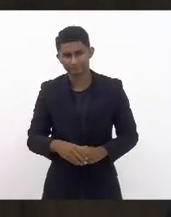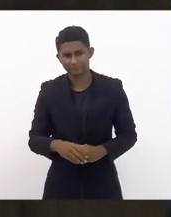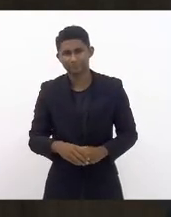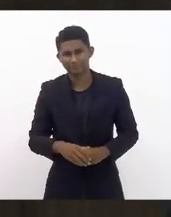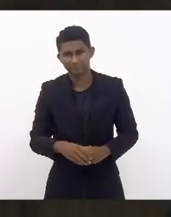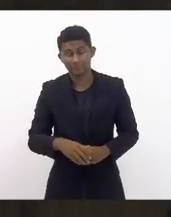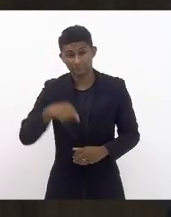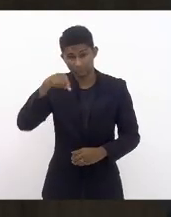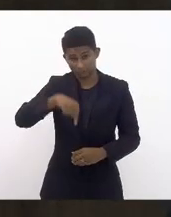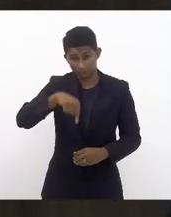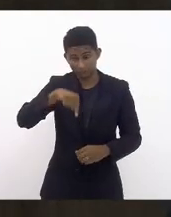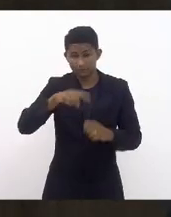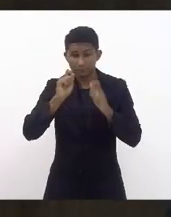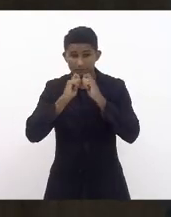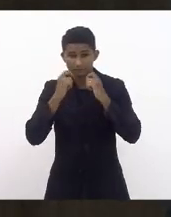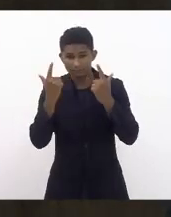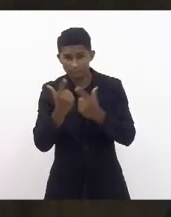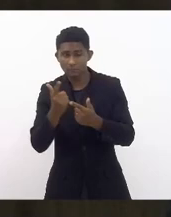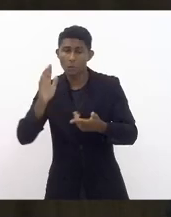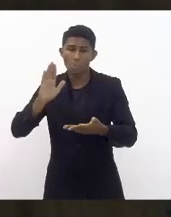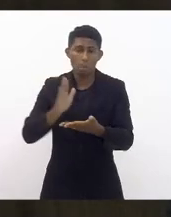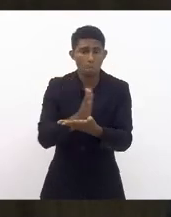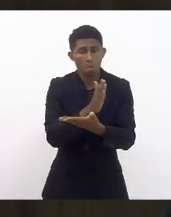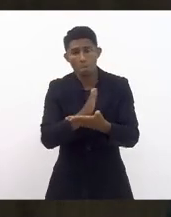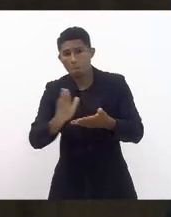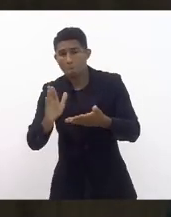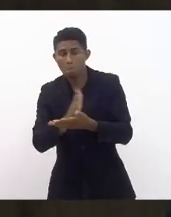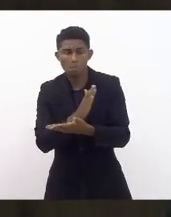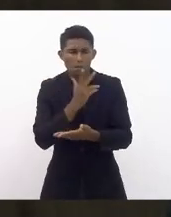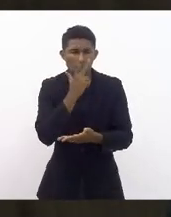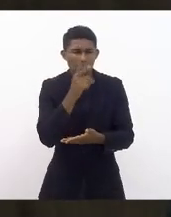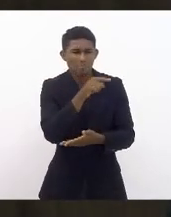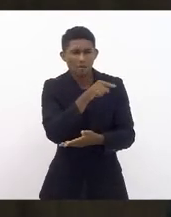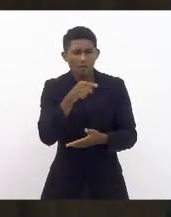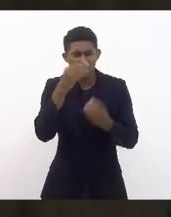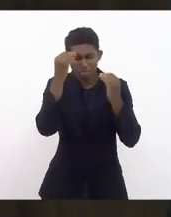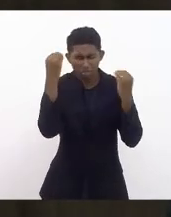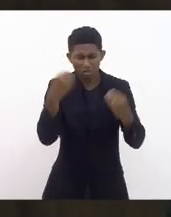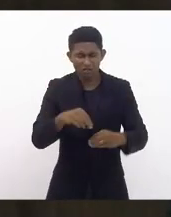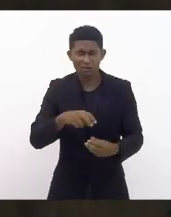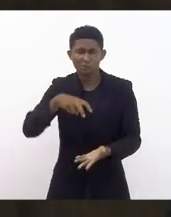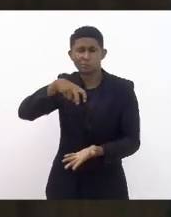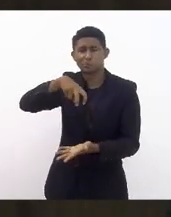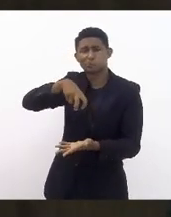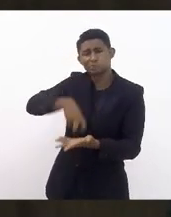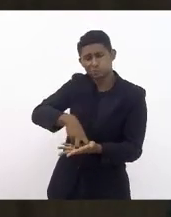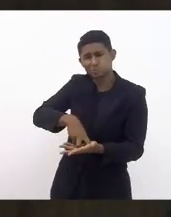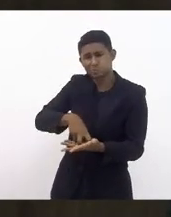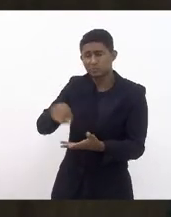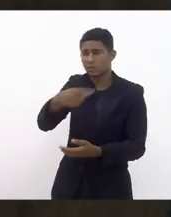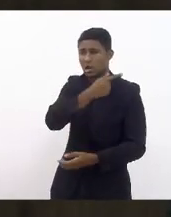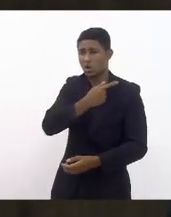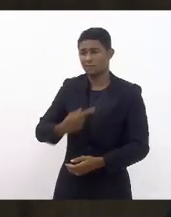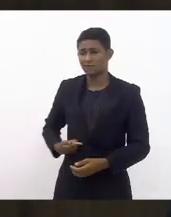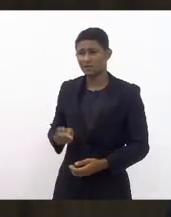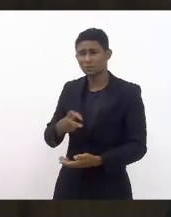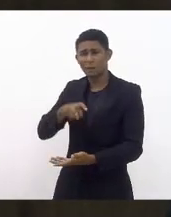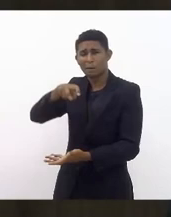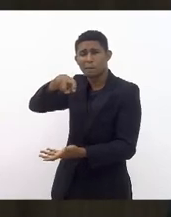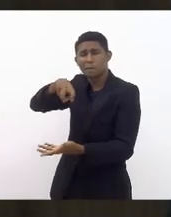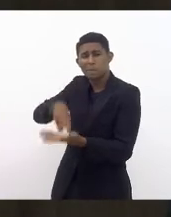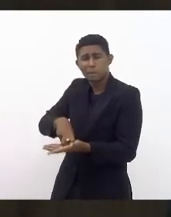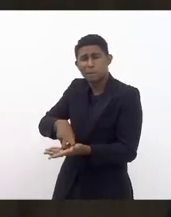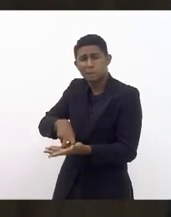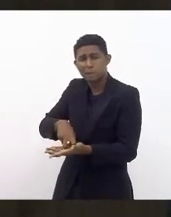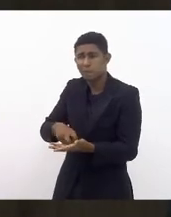do parlamento se coloca de joelhos à frente do governador Cláudio